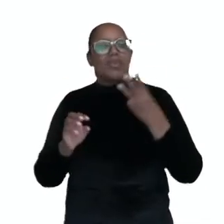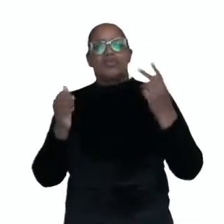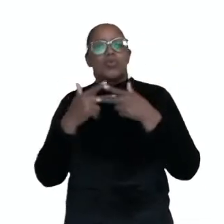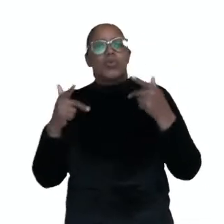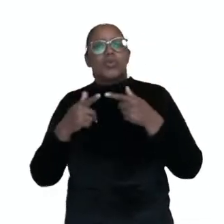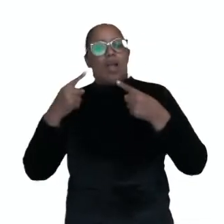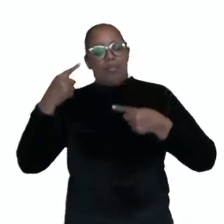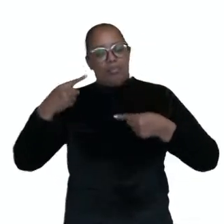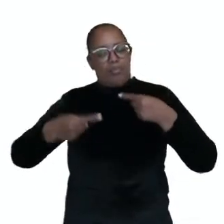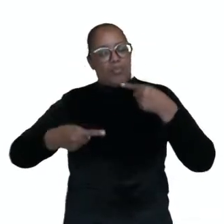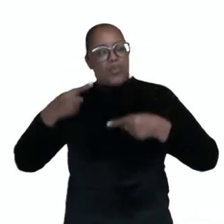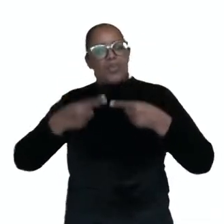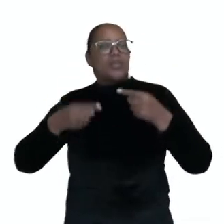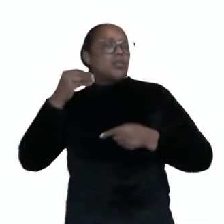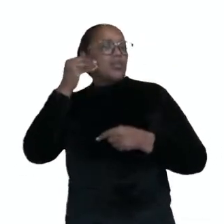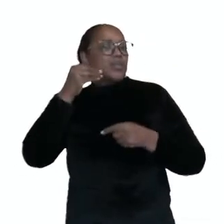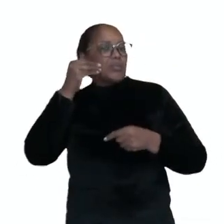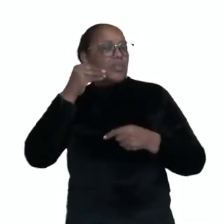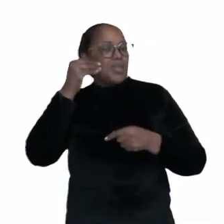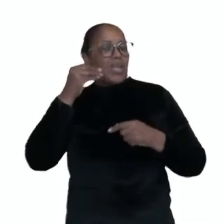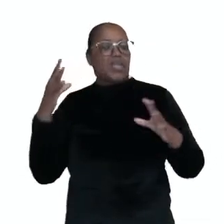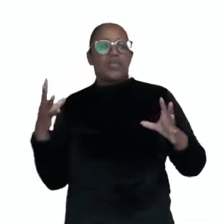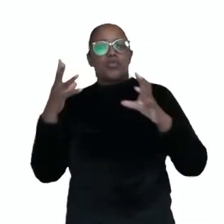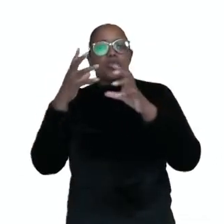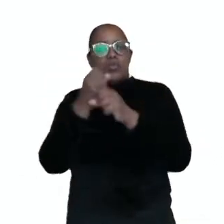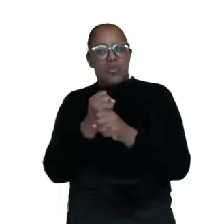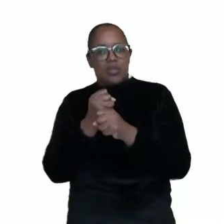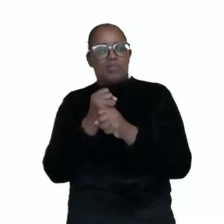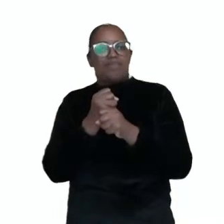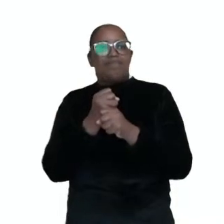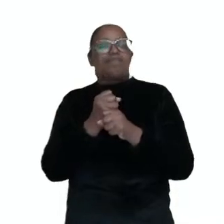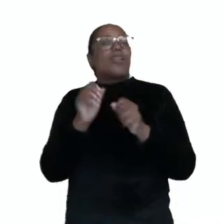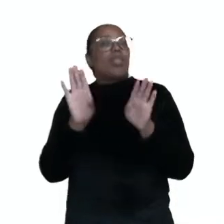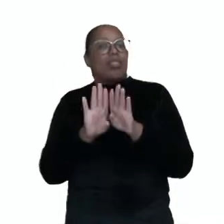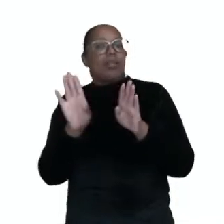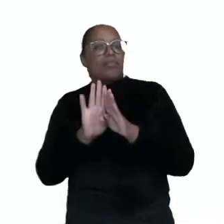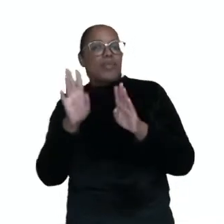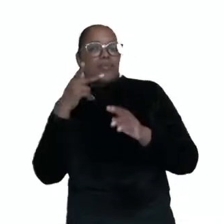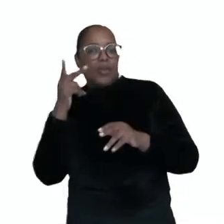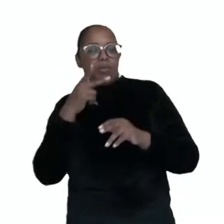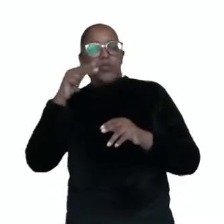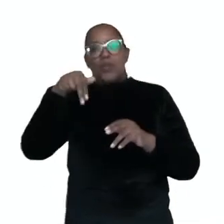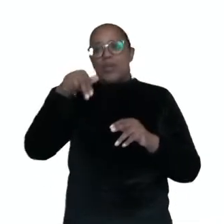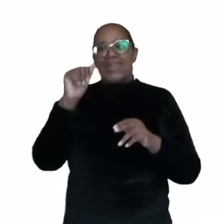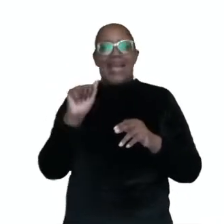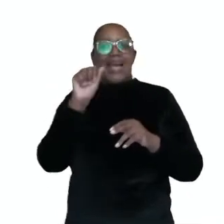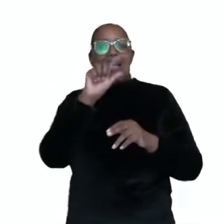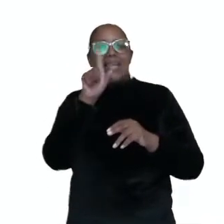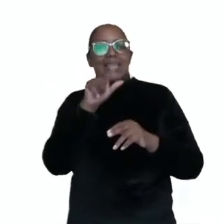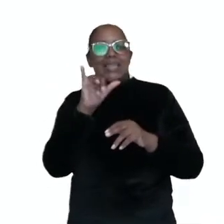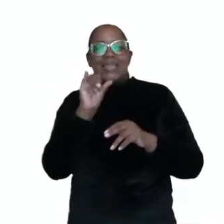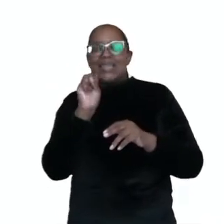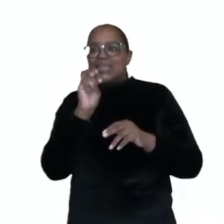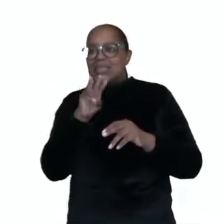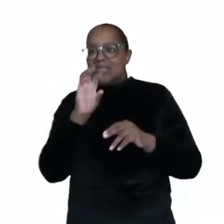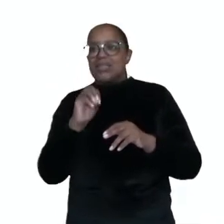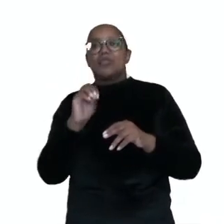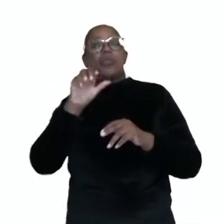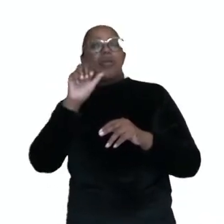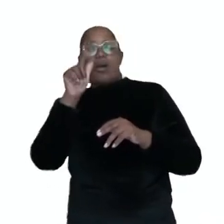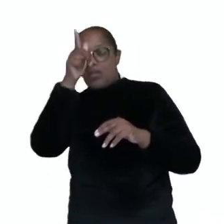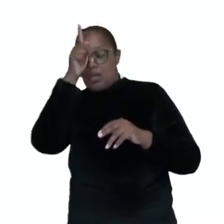daquele contexto como experiências totalitárias. Ela falou sobre o nazismo alemão, né? O